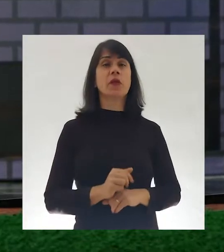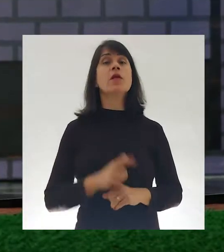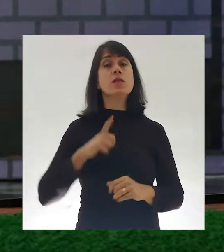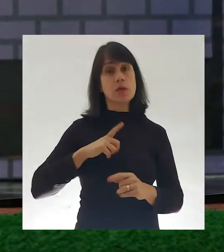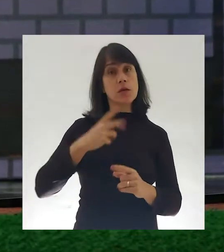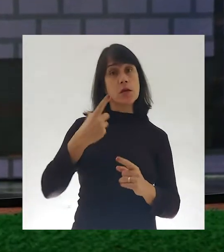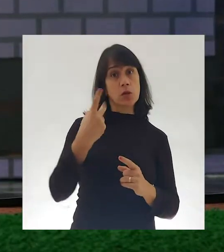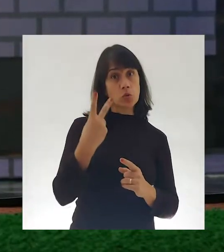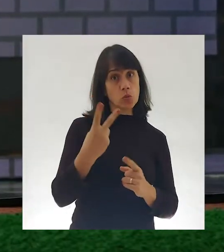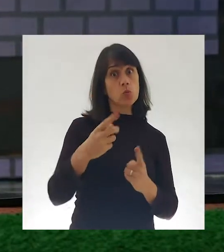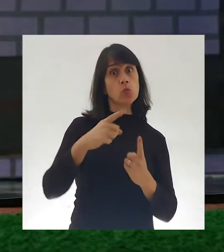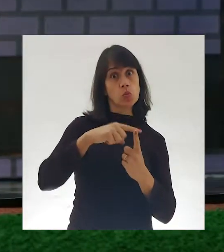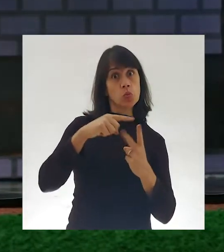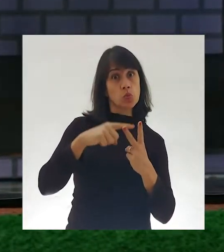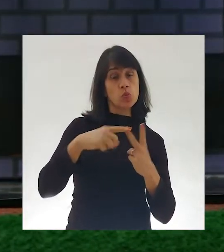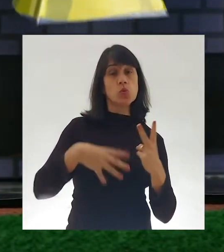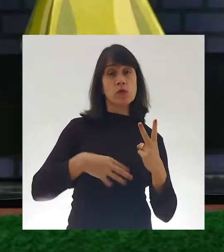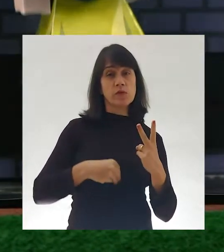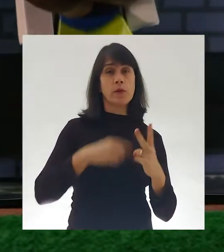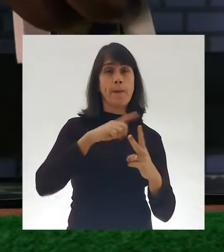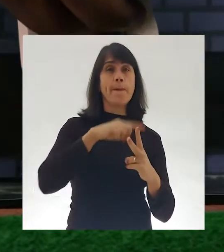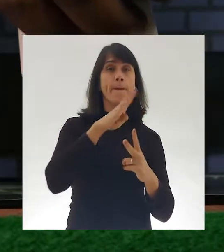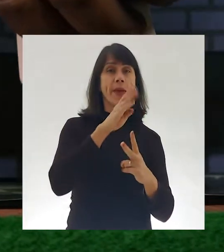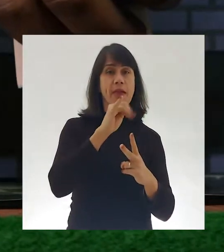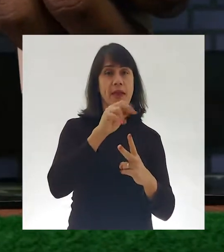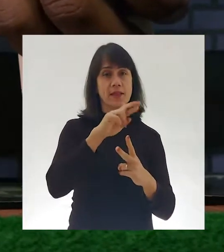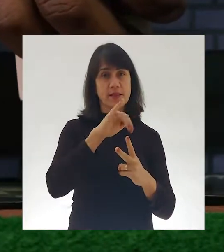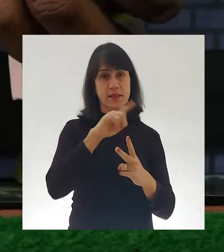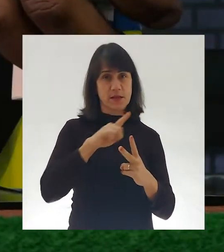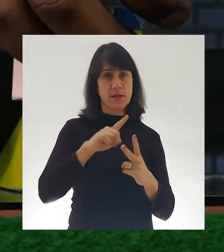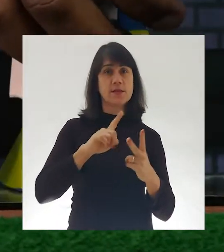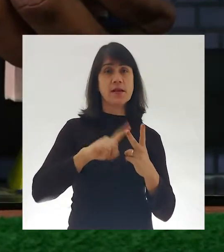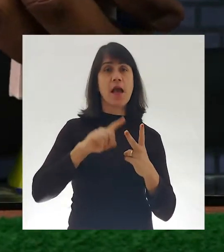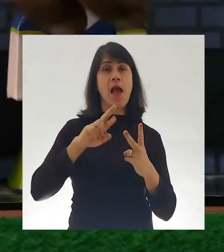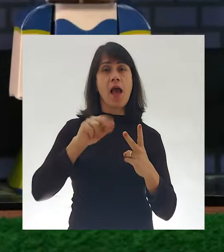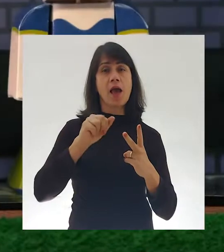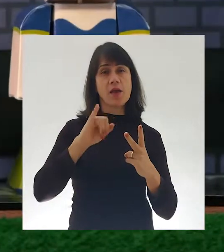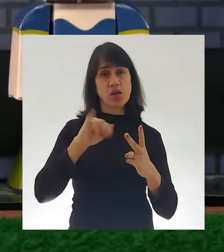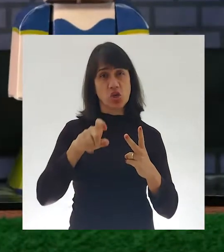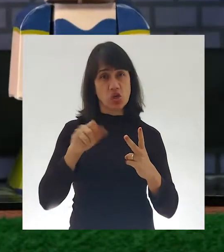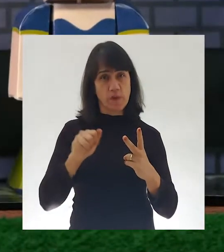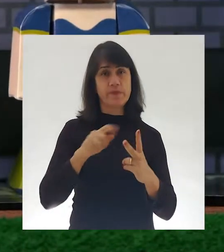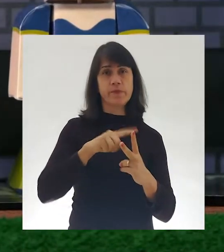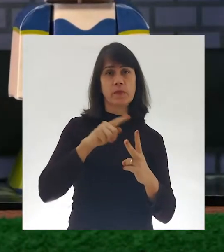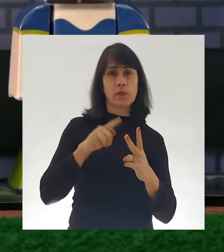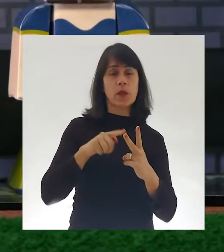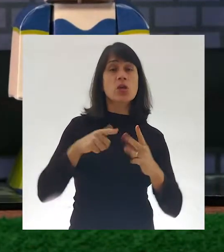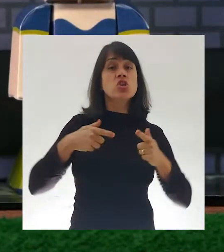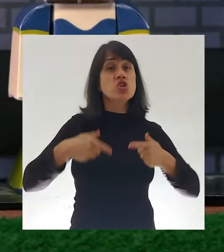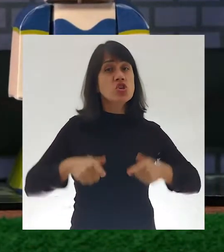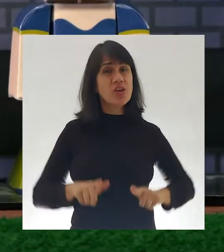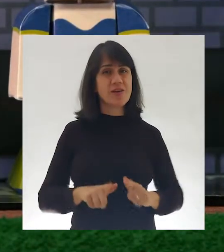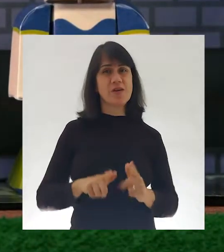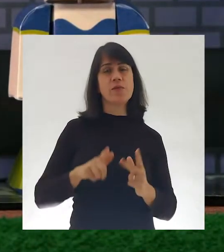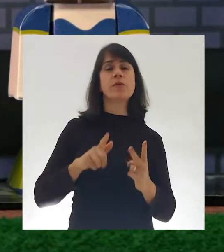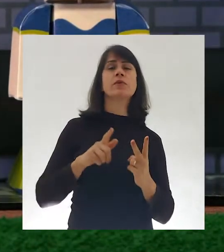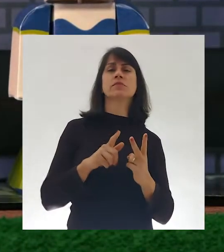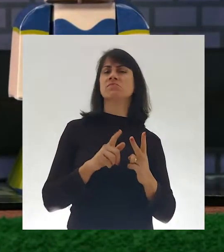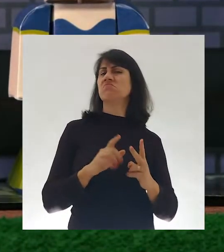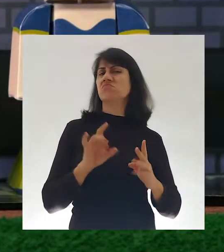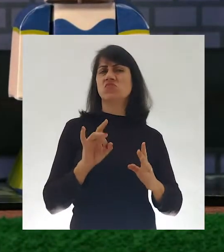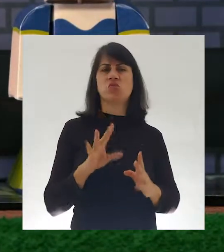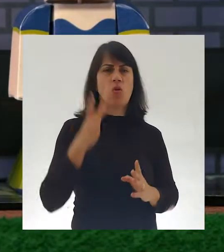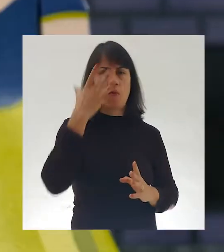2 filhas, Beatriz e Raícha. As 2 eram gêmeas, mas a semelhança terminava